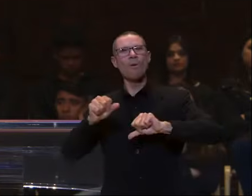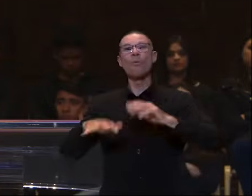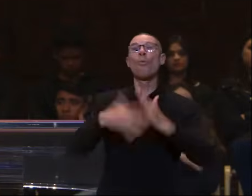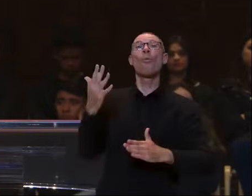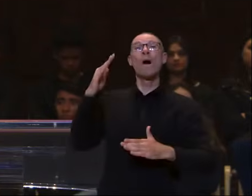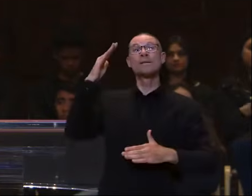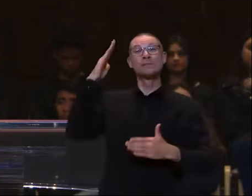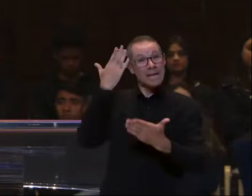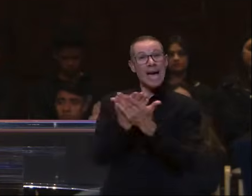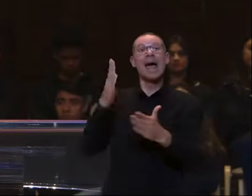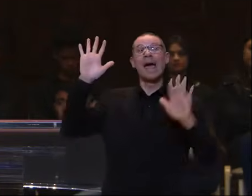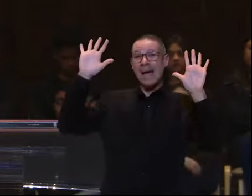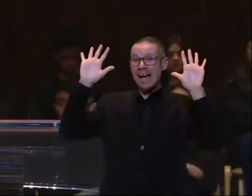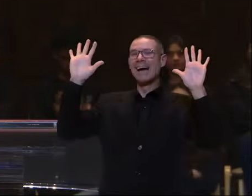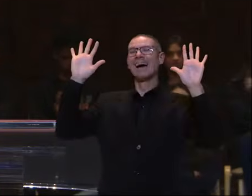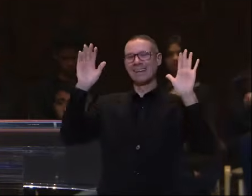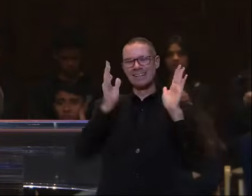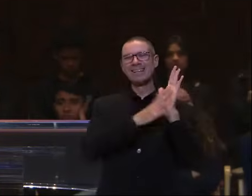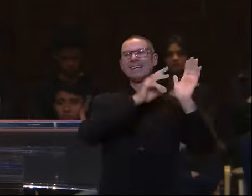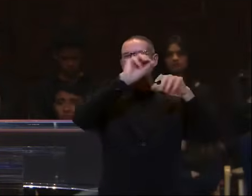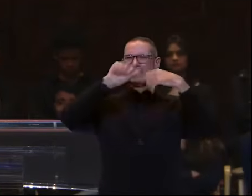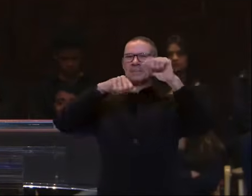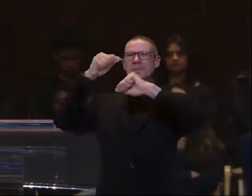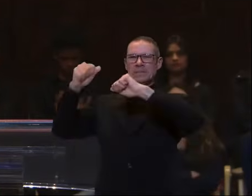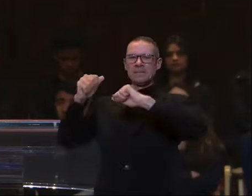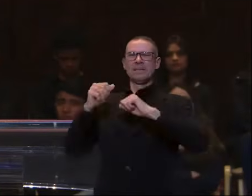nisso? Aleluia.